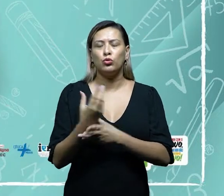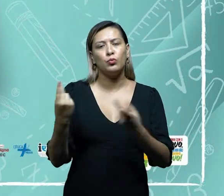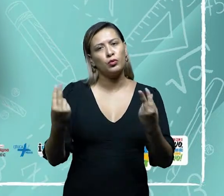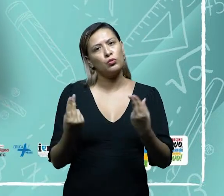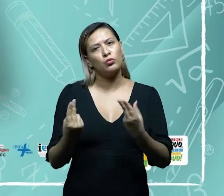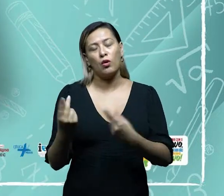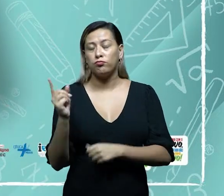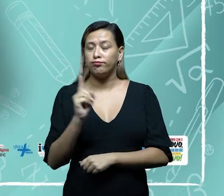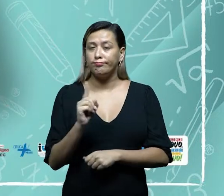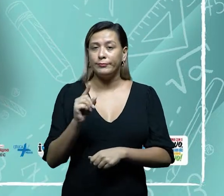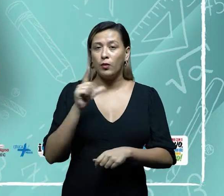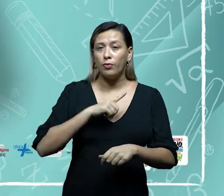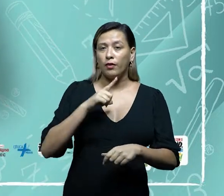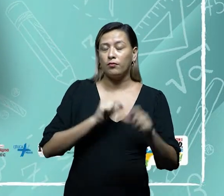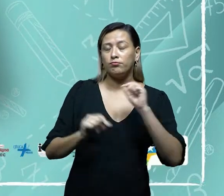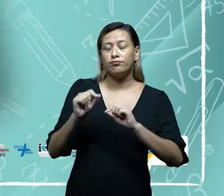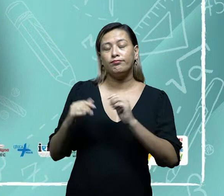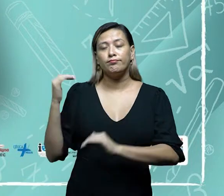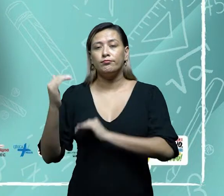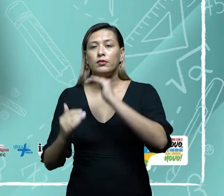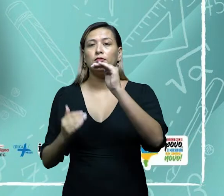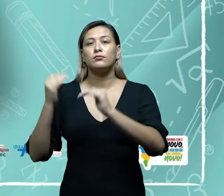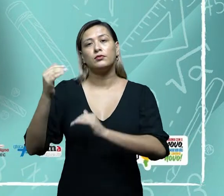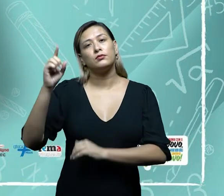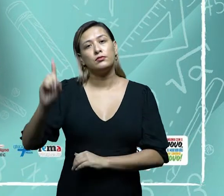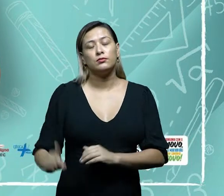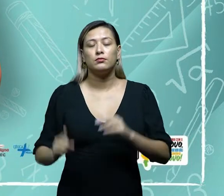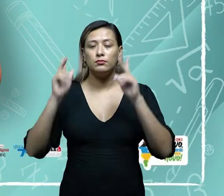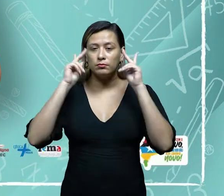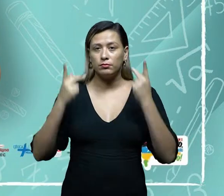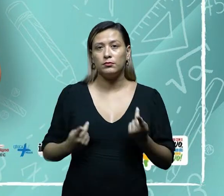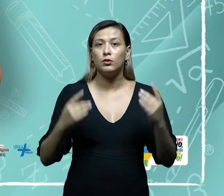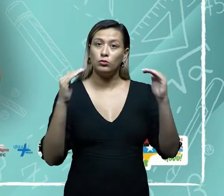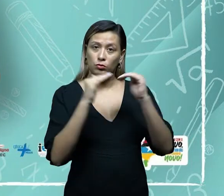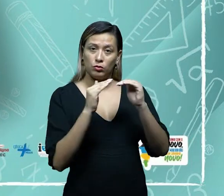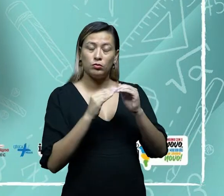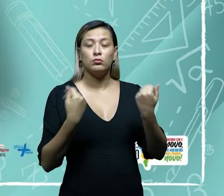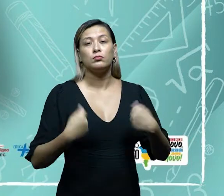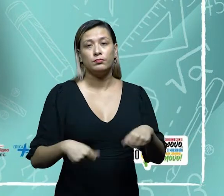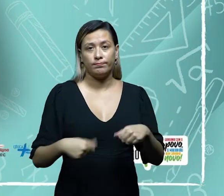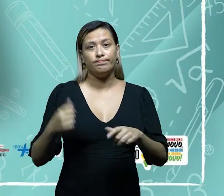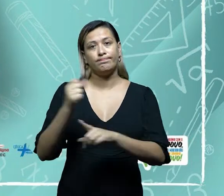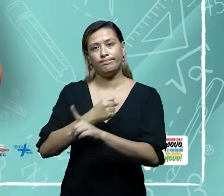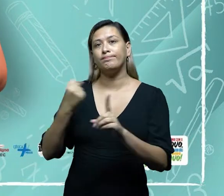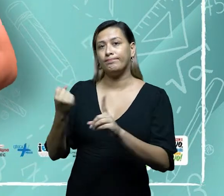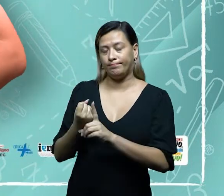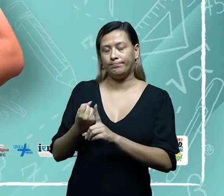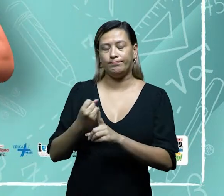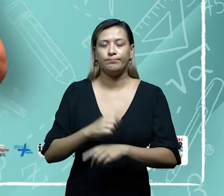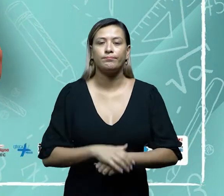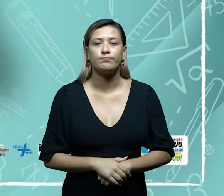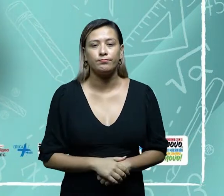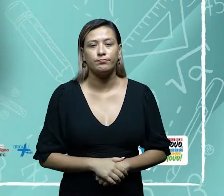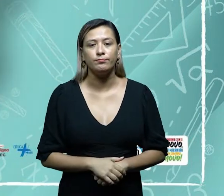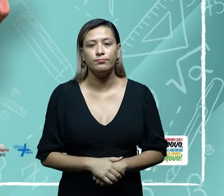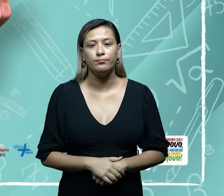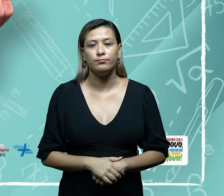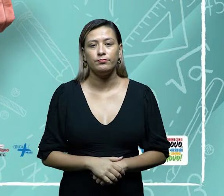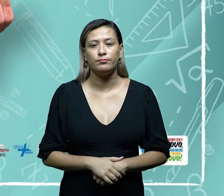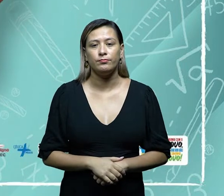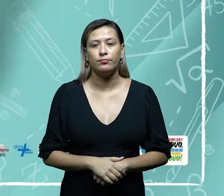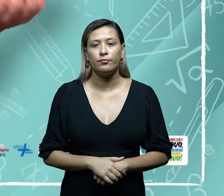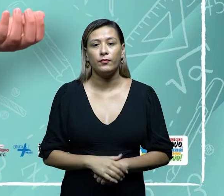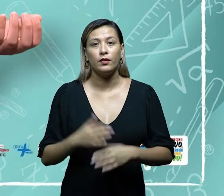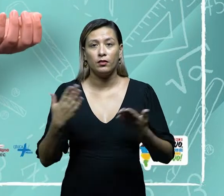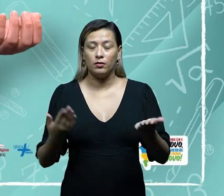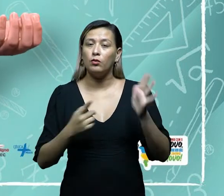fato, uma evolução dos direitos humanos de acordo com a necessidade social. Então, de acordo com a